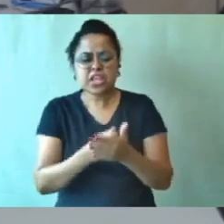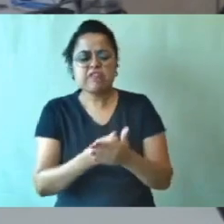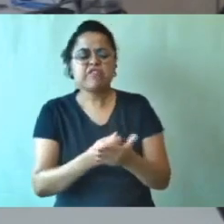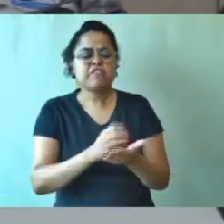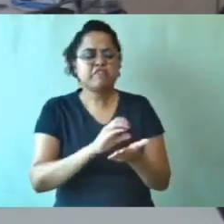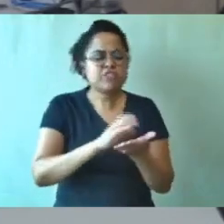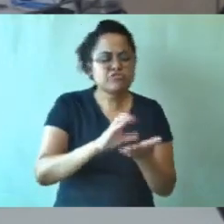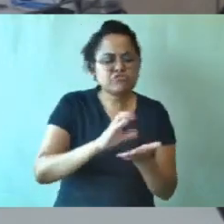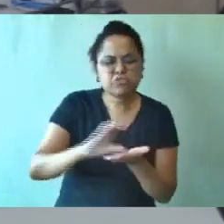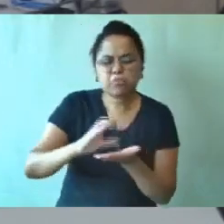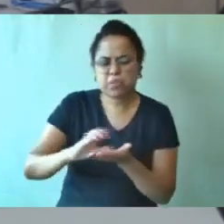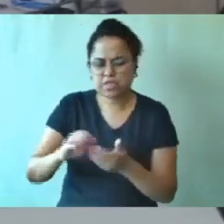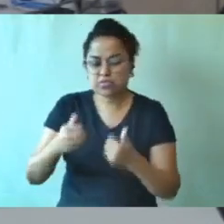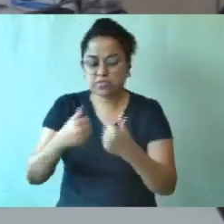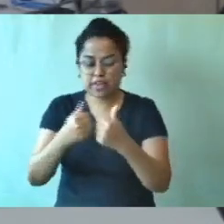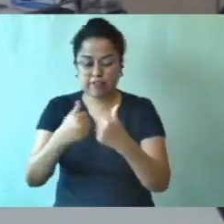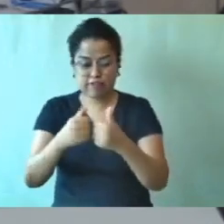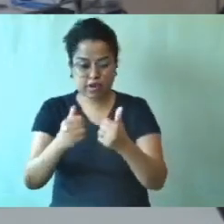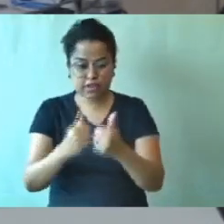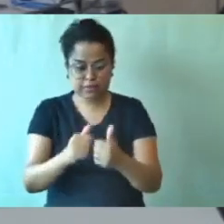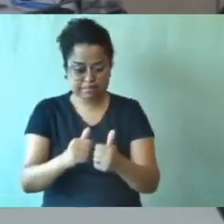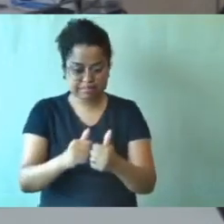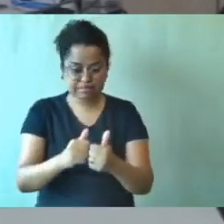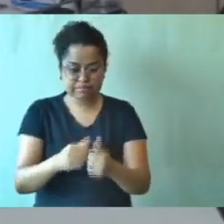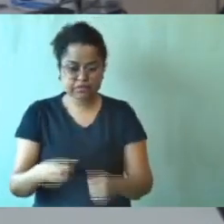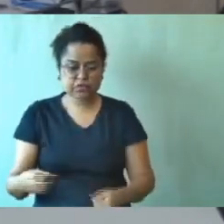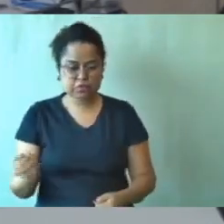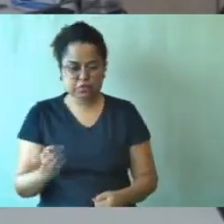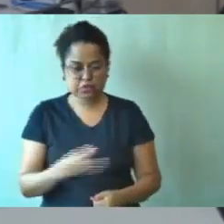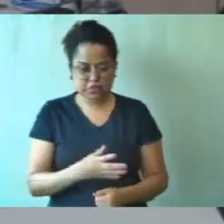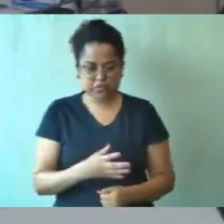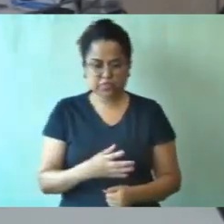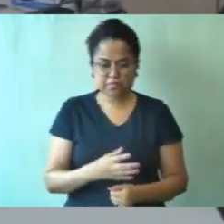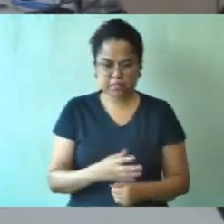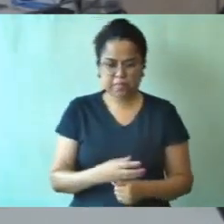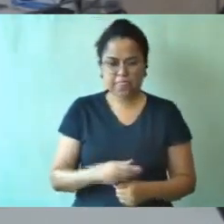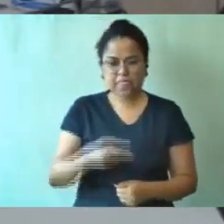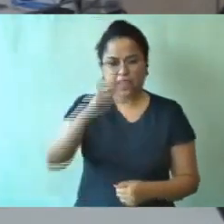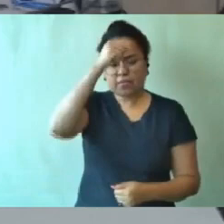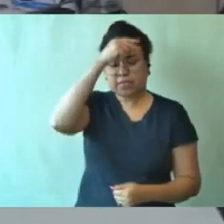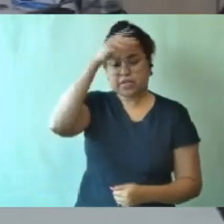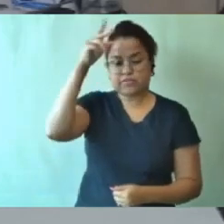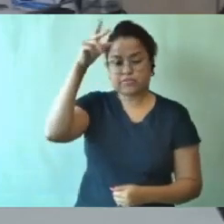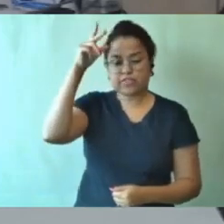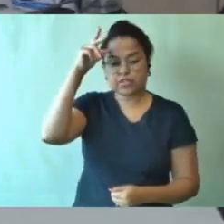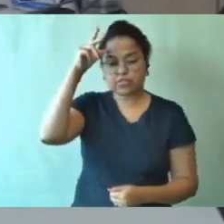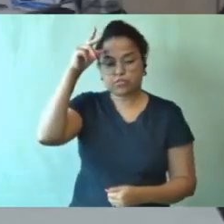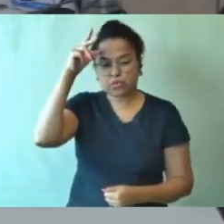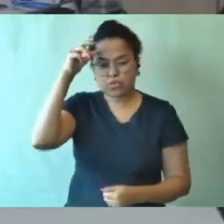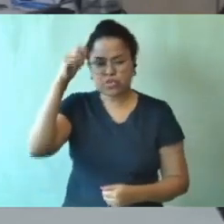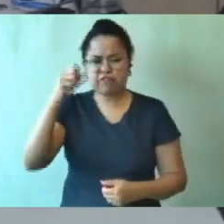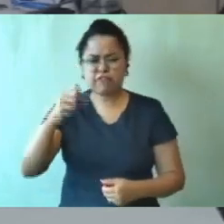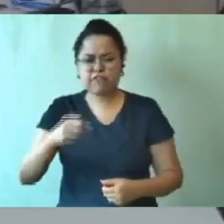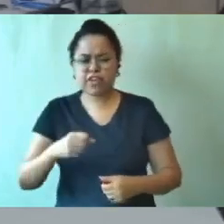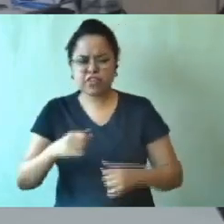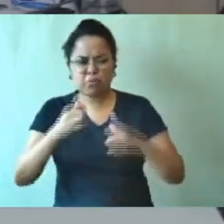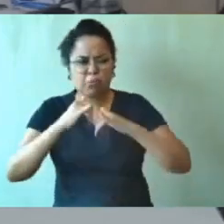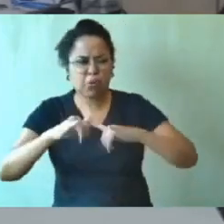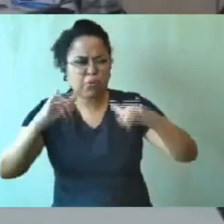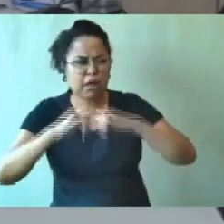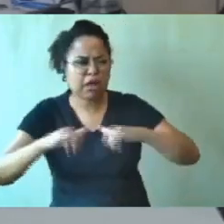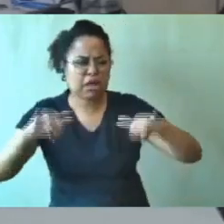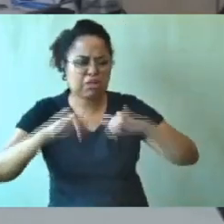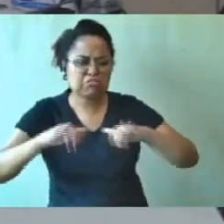Como que hoje a prefeitura tem feito propaganda maciçamente falando que ela adquiriu ao